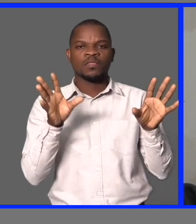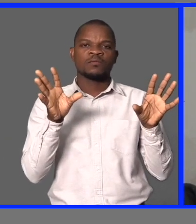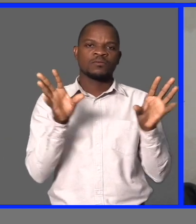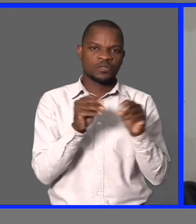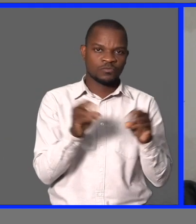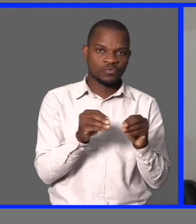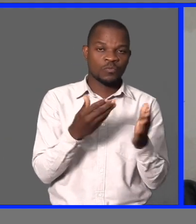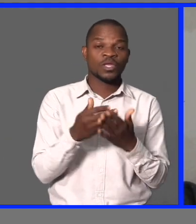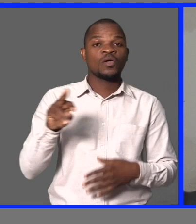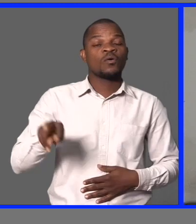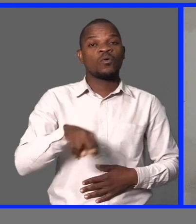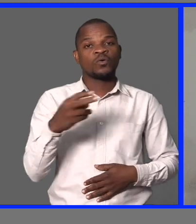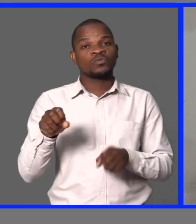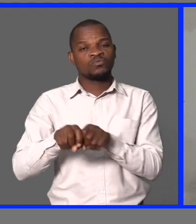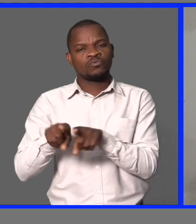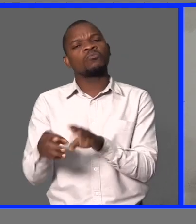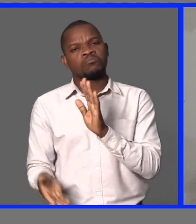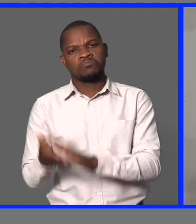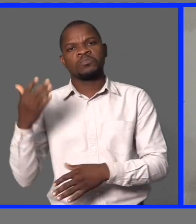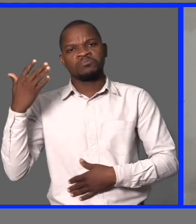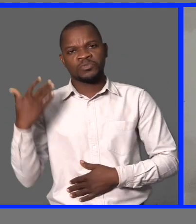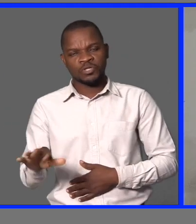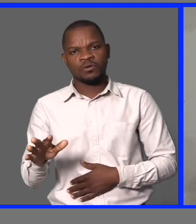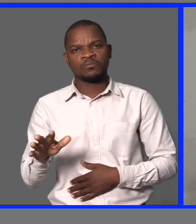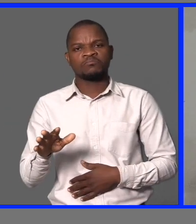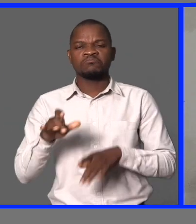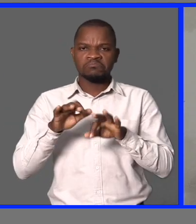já começaram. Até os outros já começaram a mostrar